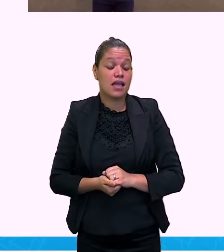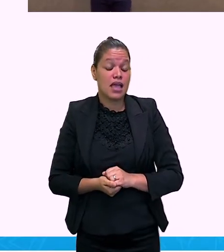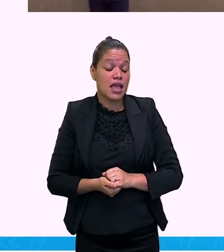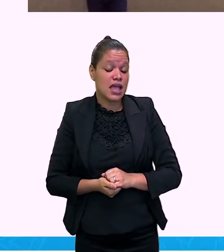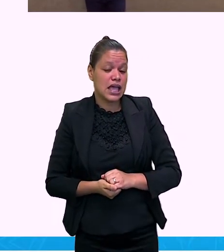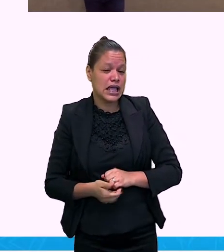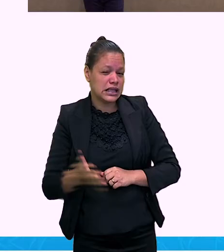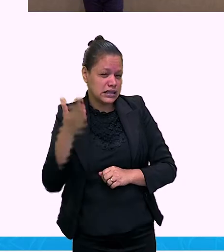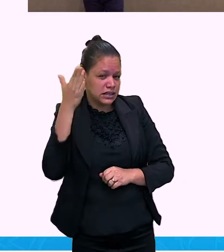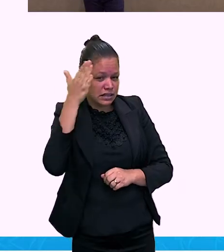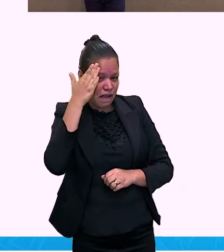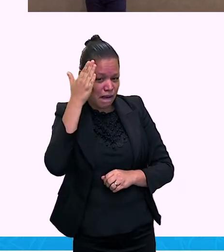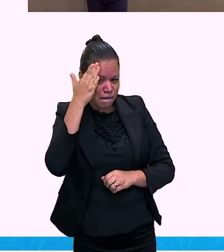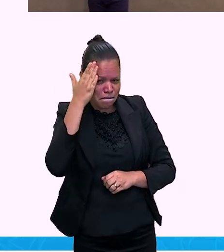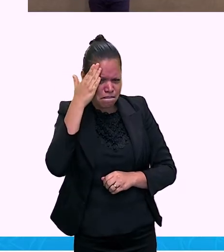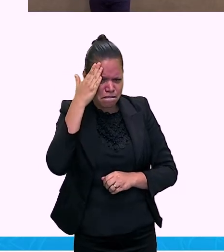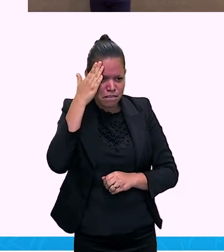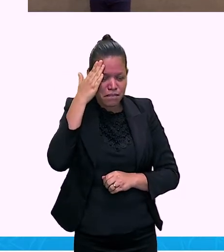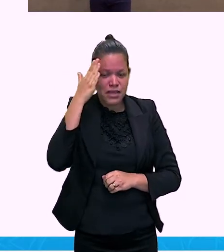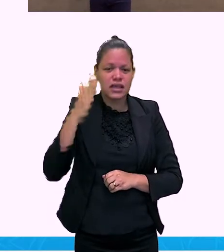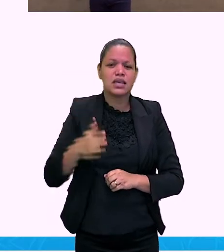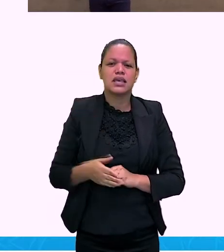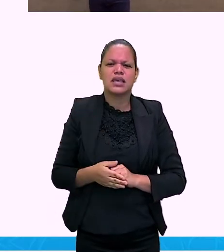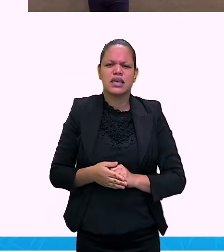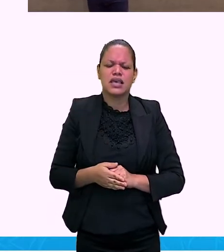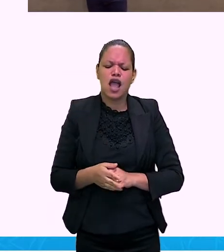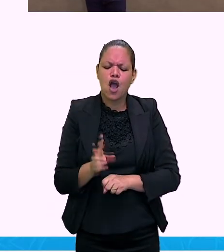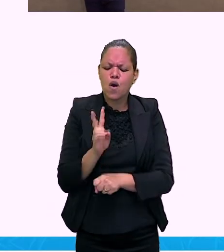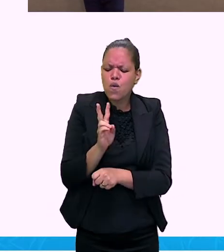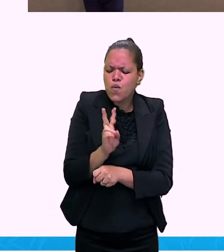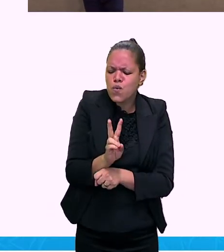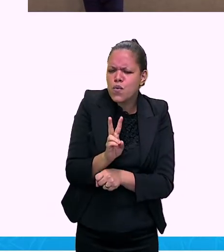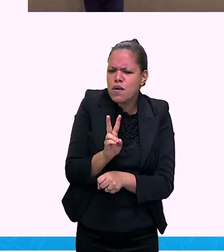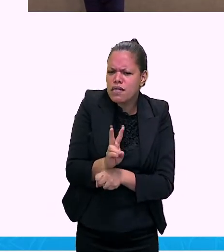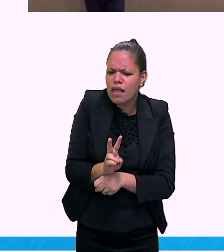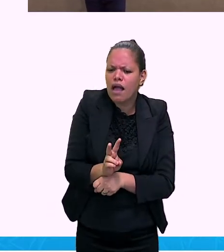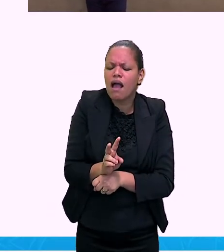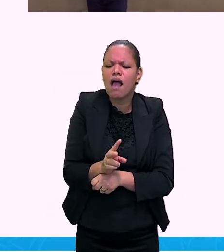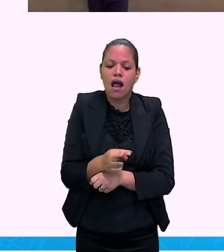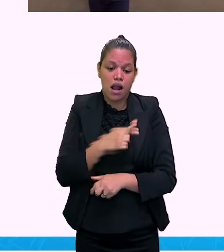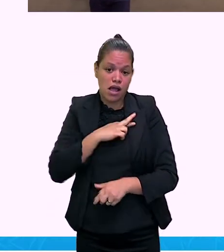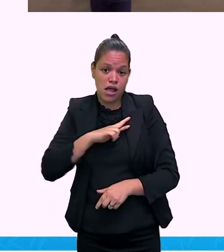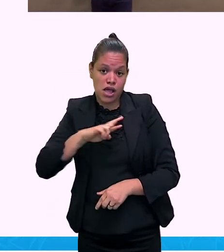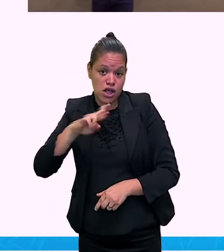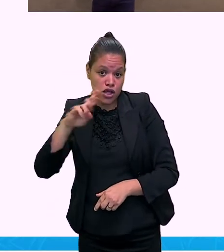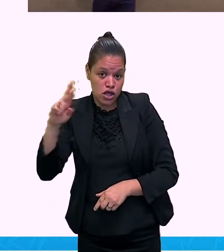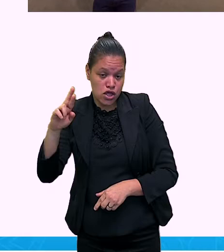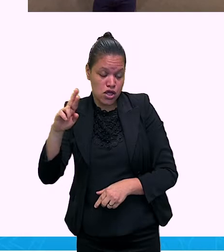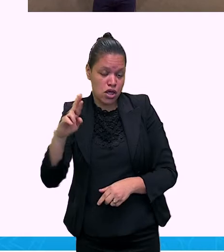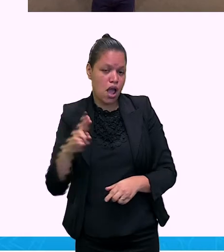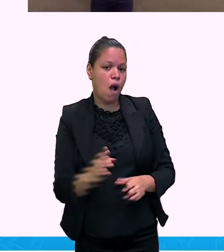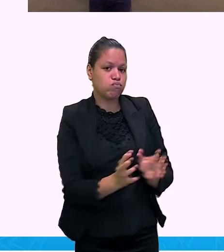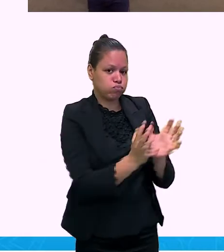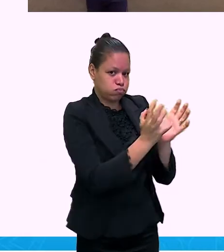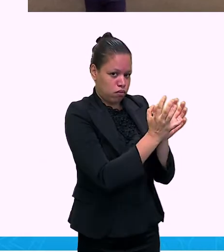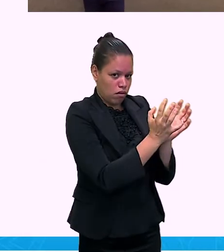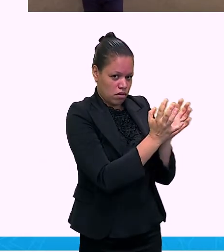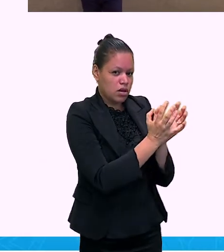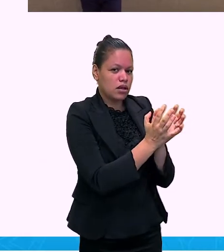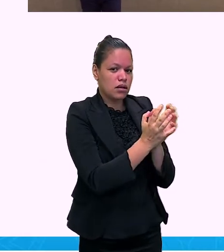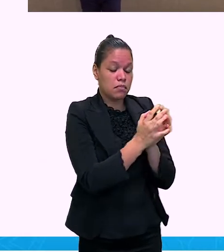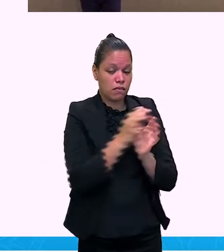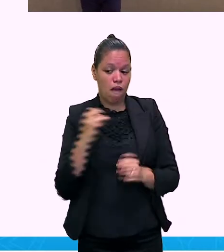fosse a parte da pessoa que cuidava da religião daquela tribo. Então, é uma figura muito